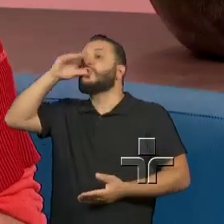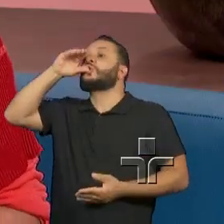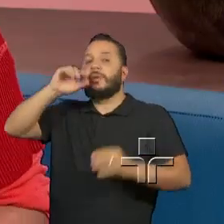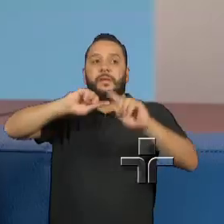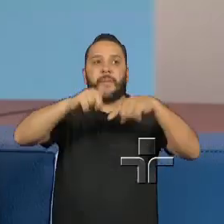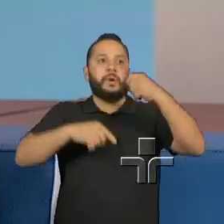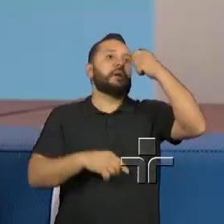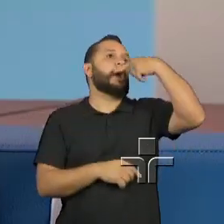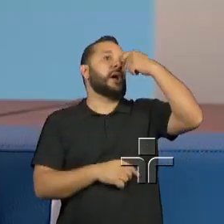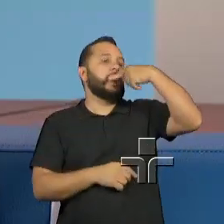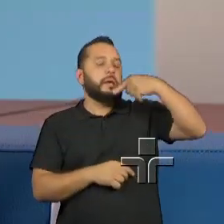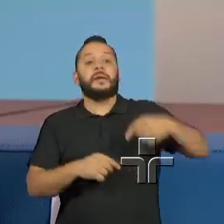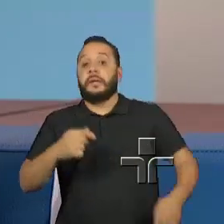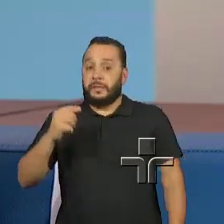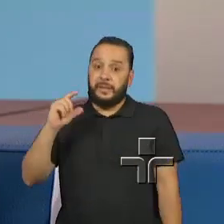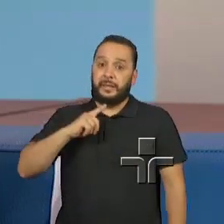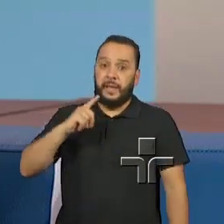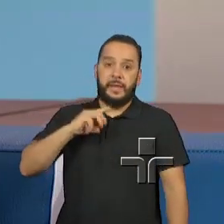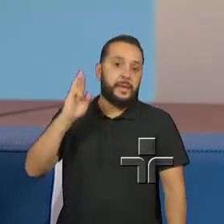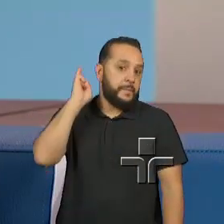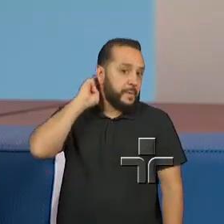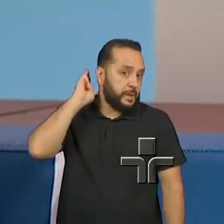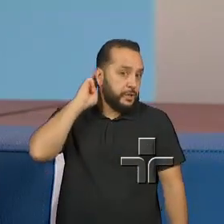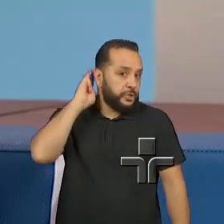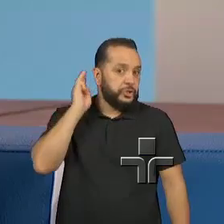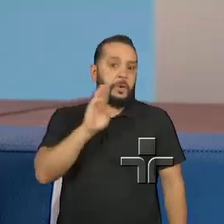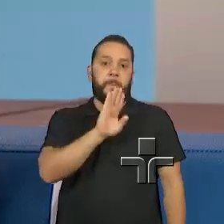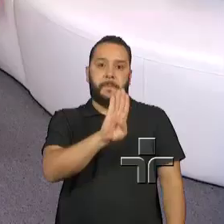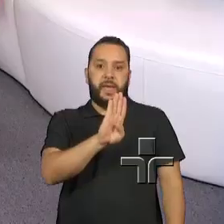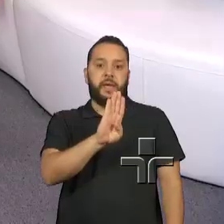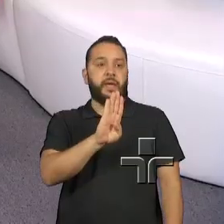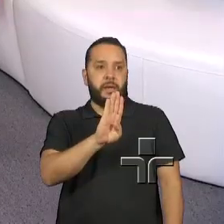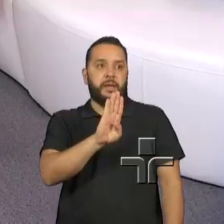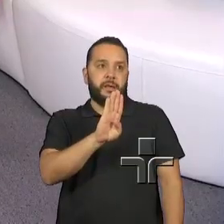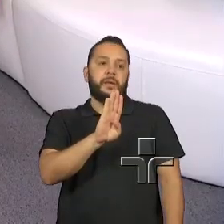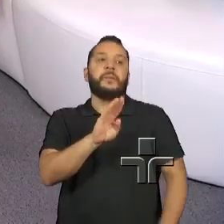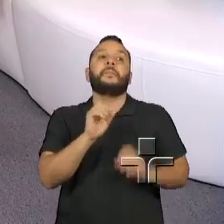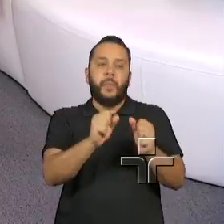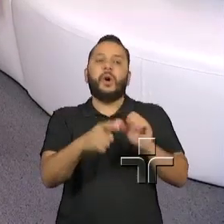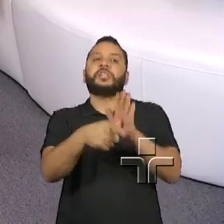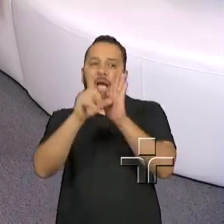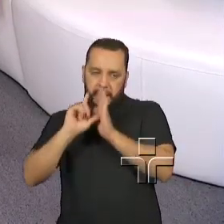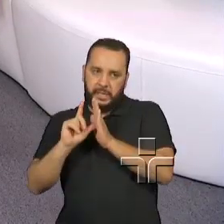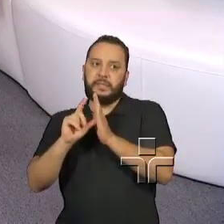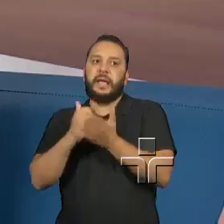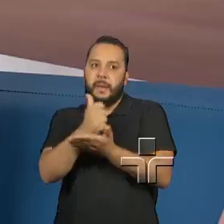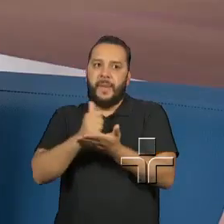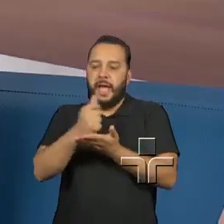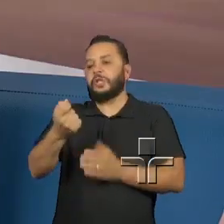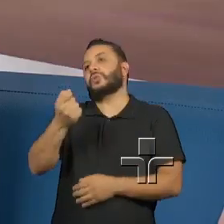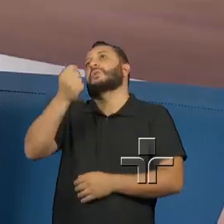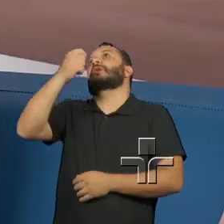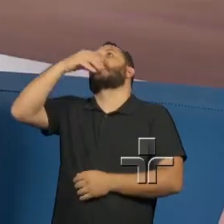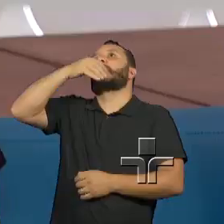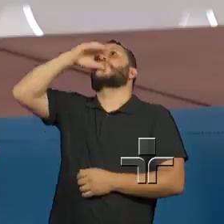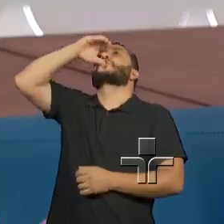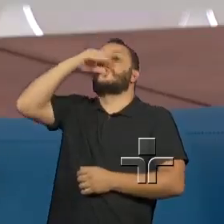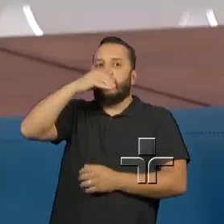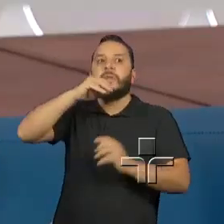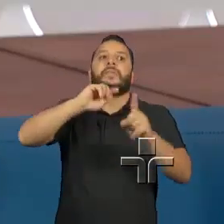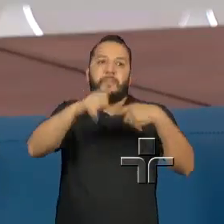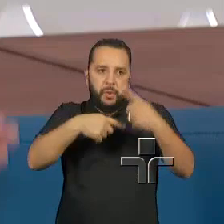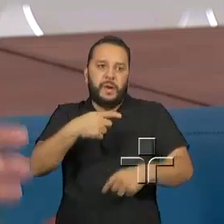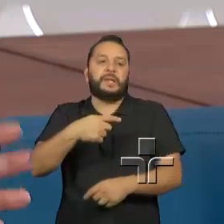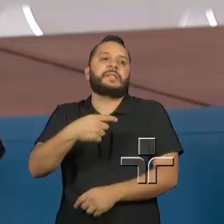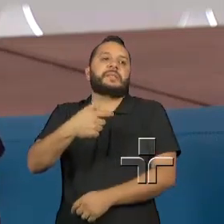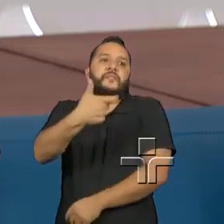pediatra. A meningite B é uma que a gente orienta. Você pode dar antes, ela não tem interferência na produção de anticorpo. Não tem uma orientação